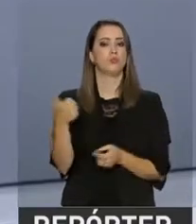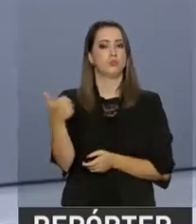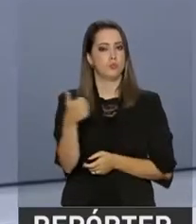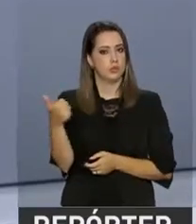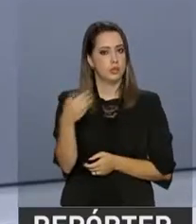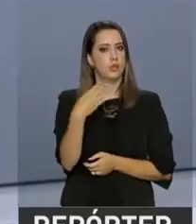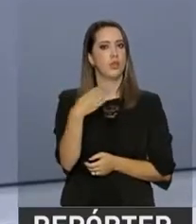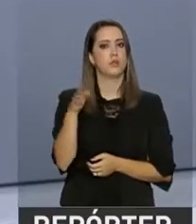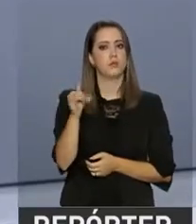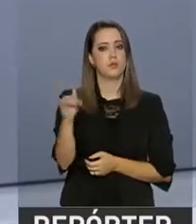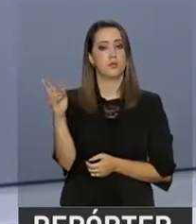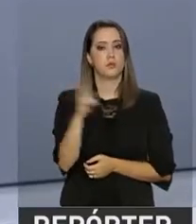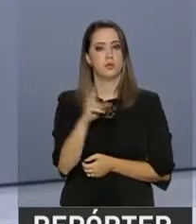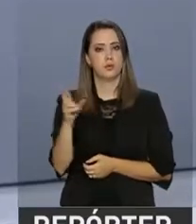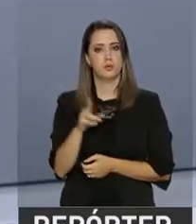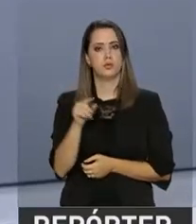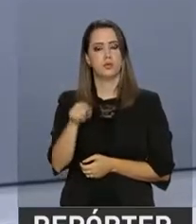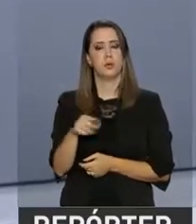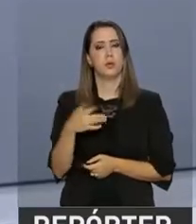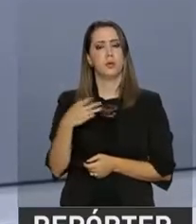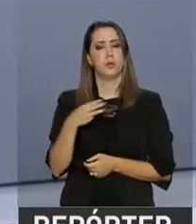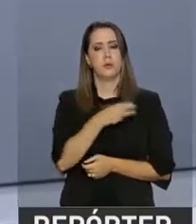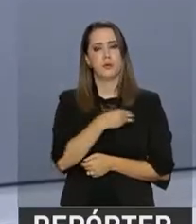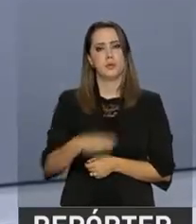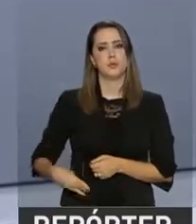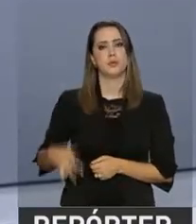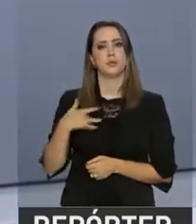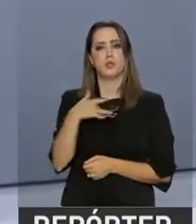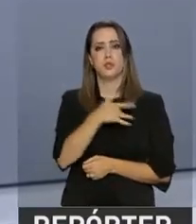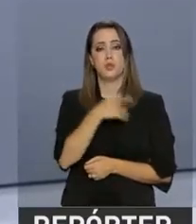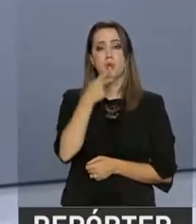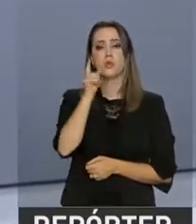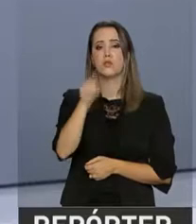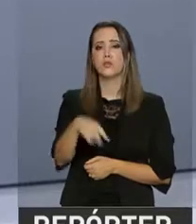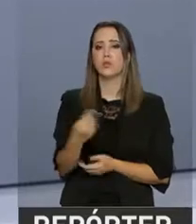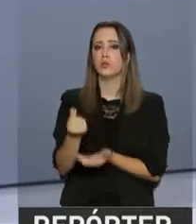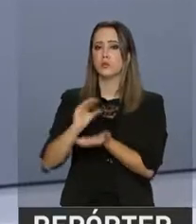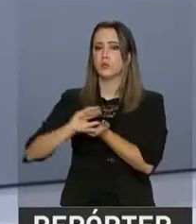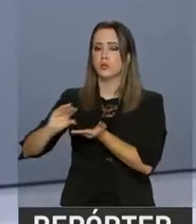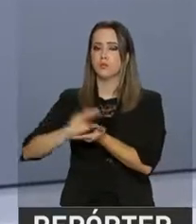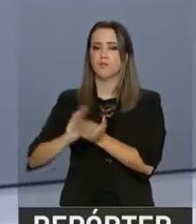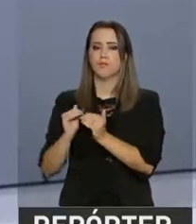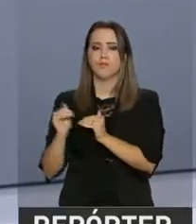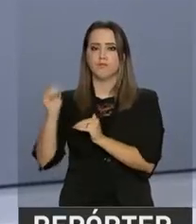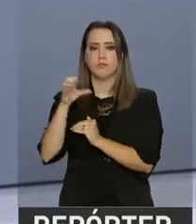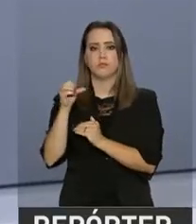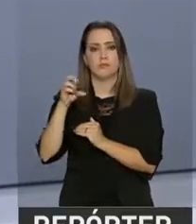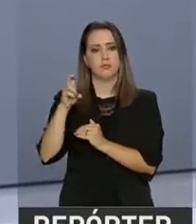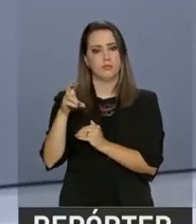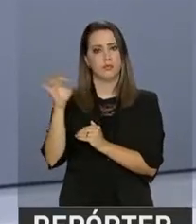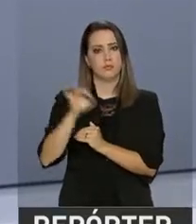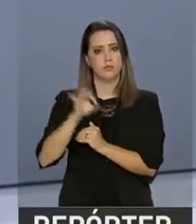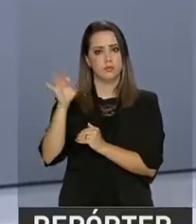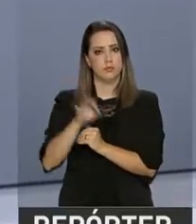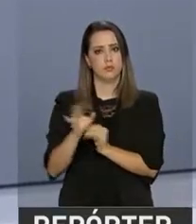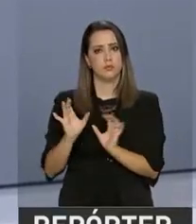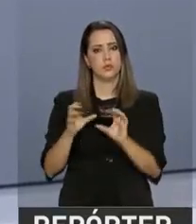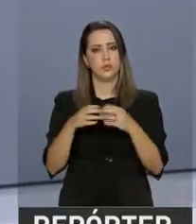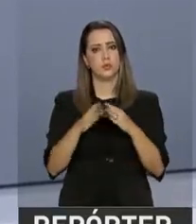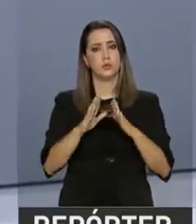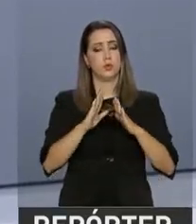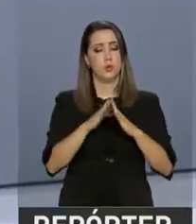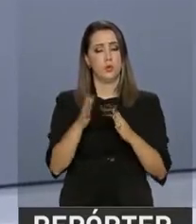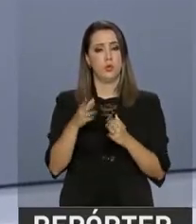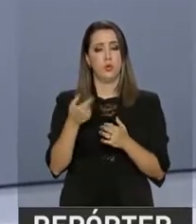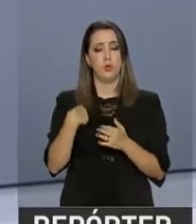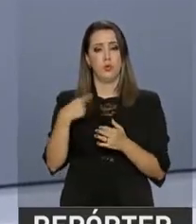bilhões de reais. Segundo Ricardo Barros, somente no caso dos investimentos, o aumento foi de 95% para unidades